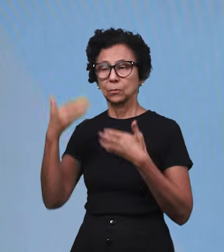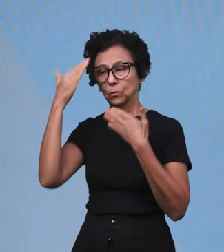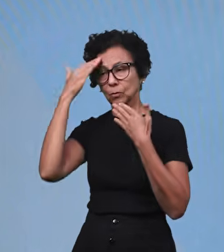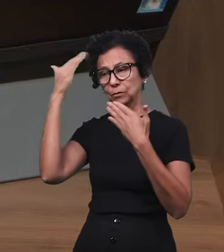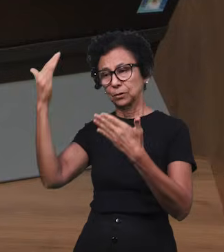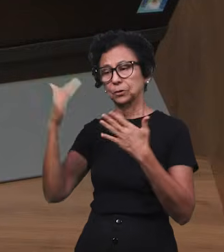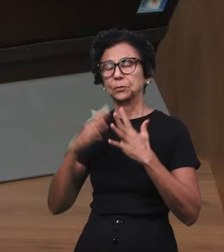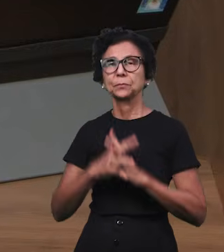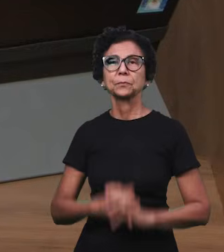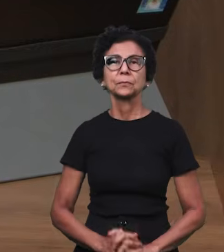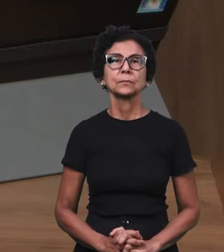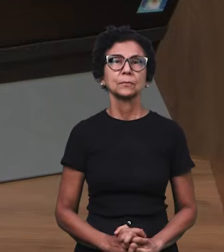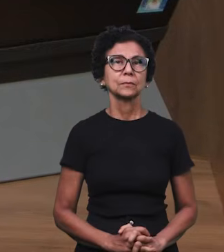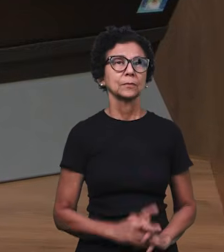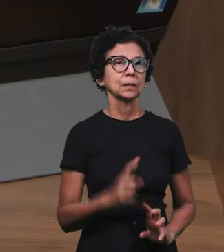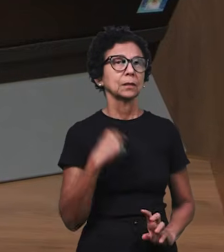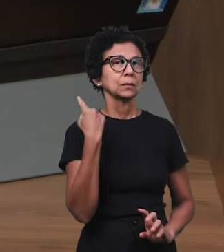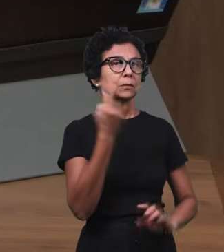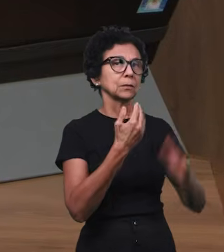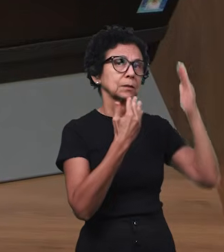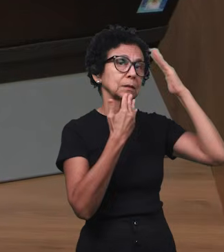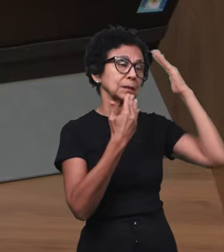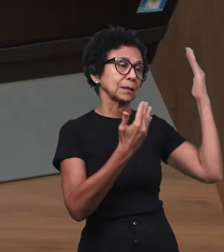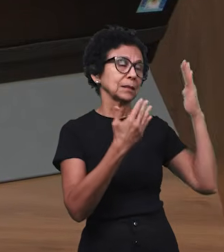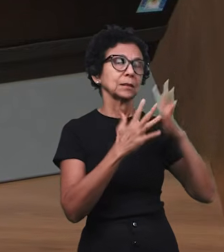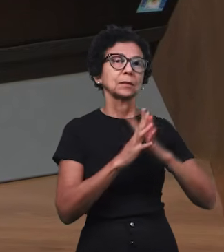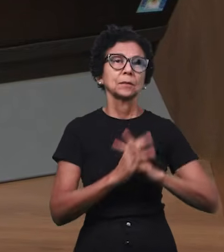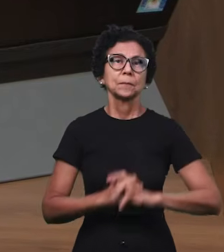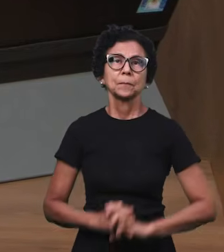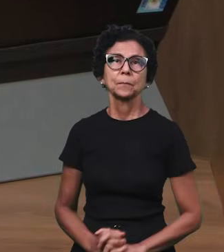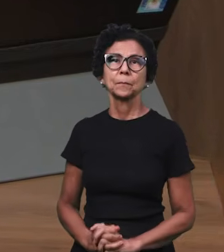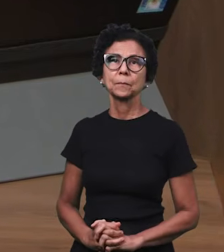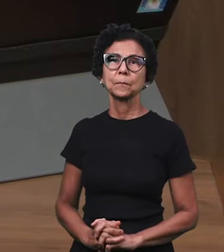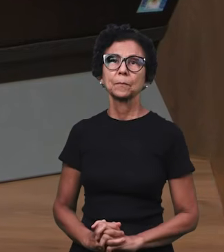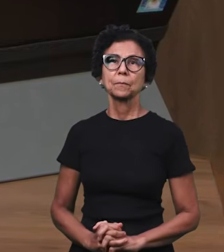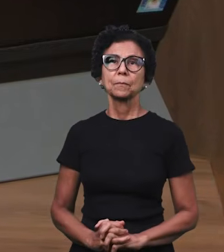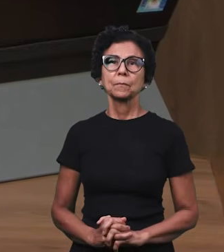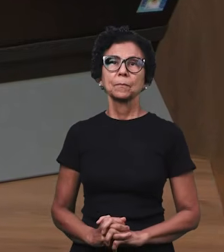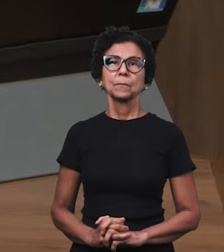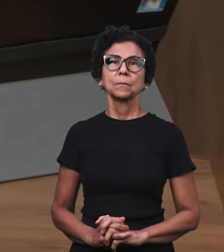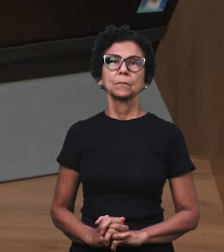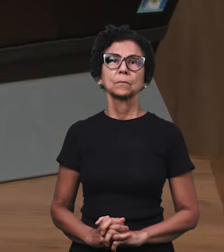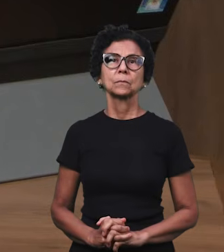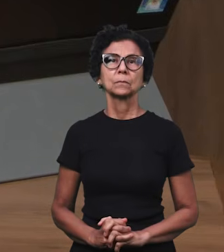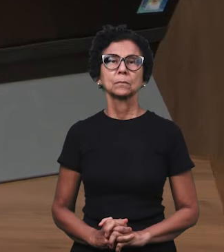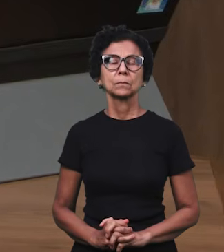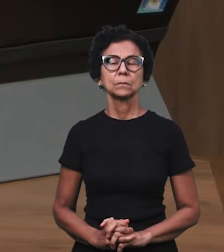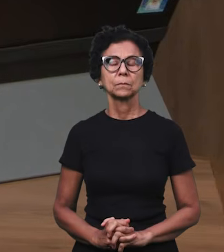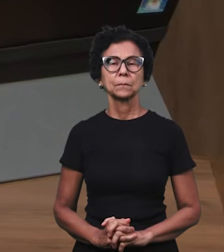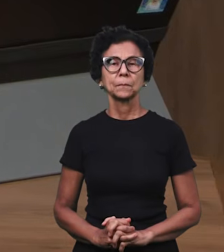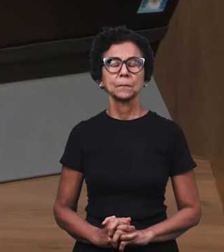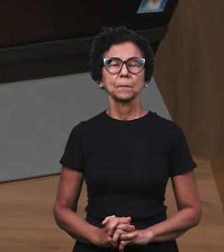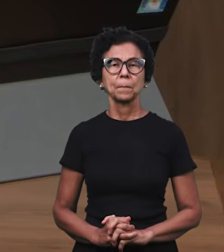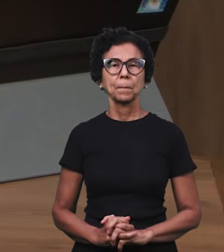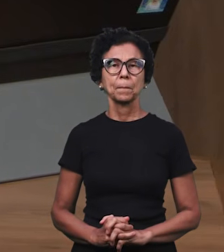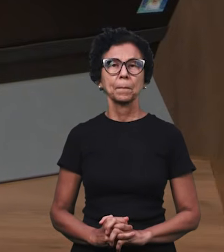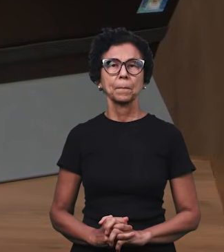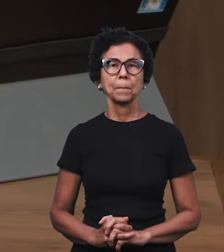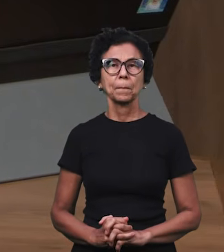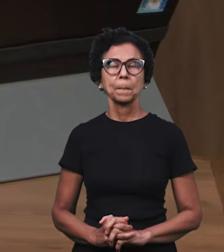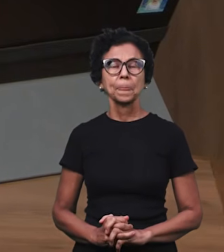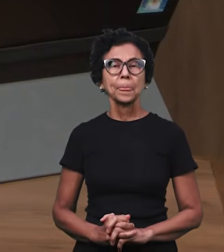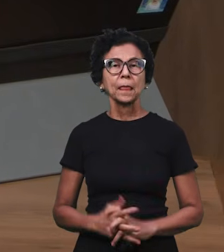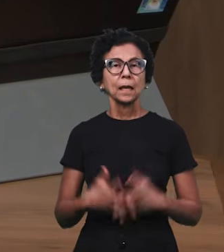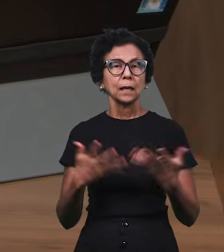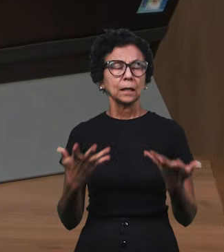convite. Nós que agradecemos. Mas olha, para a gente começar, a gente vai fazer uma introdução